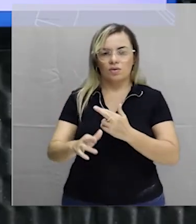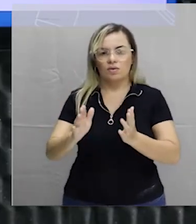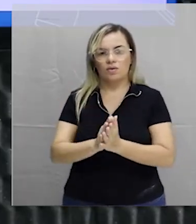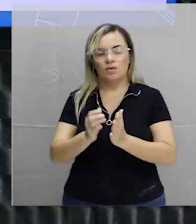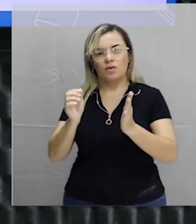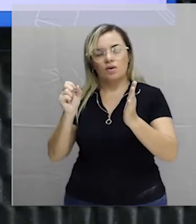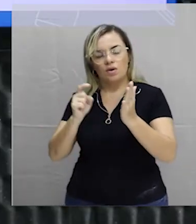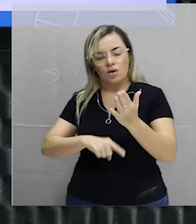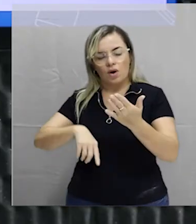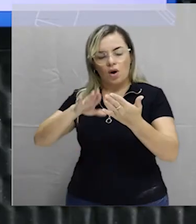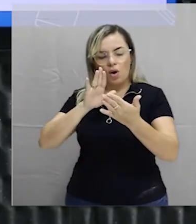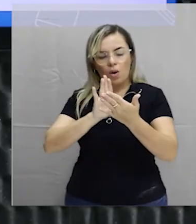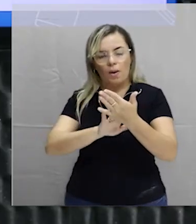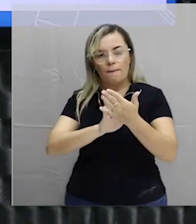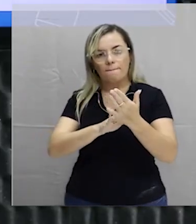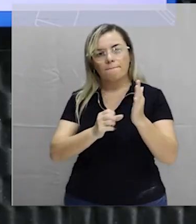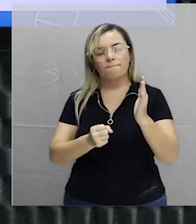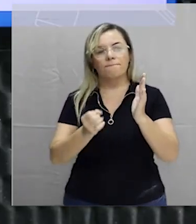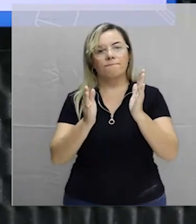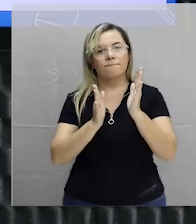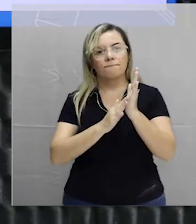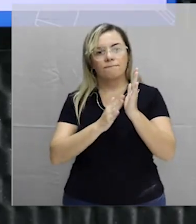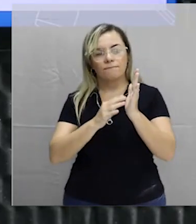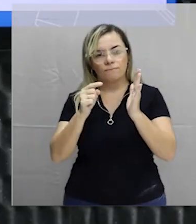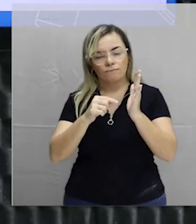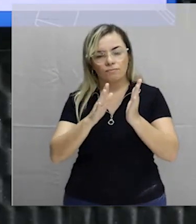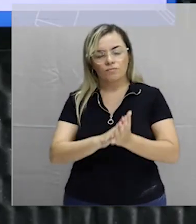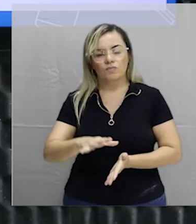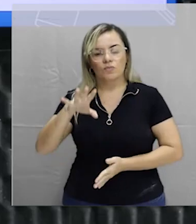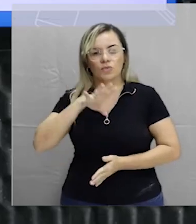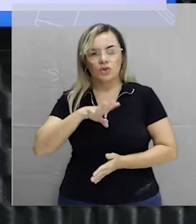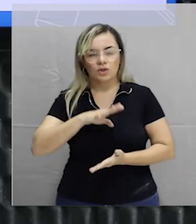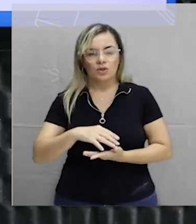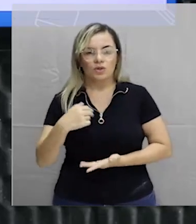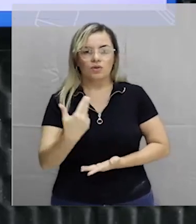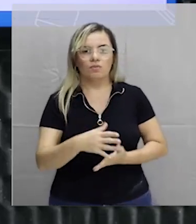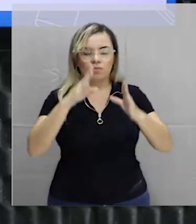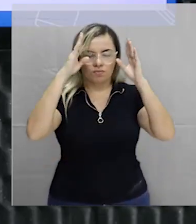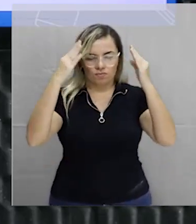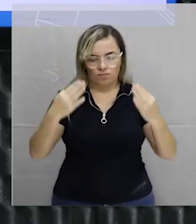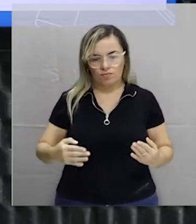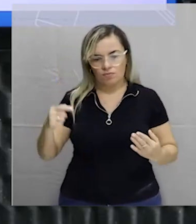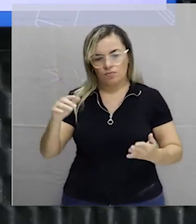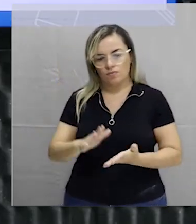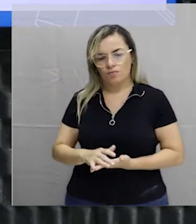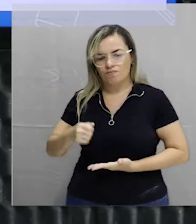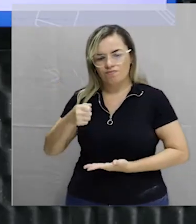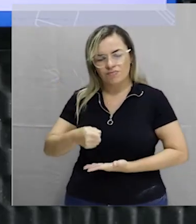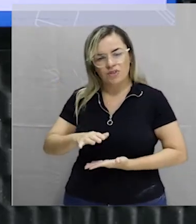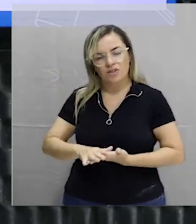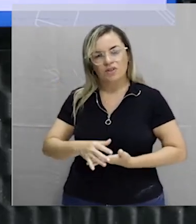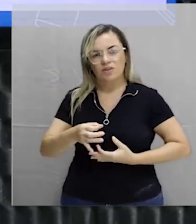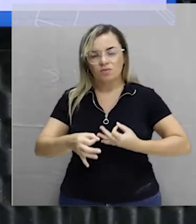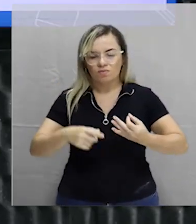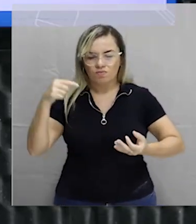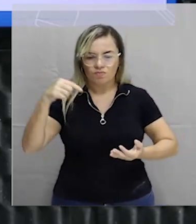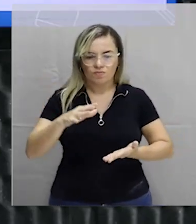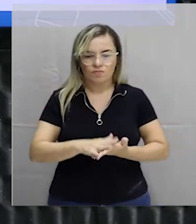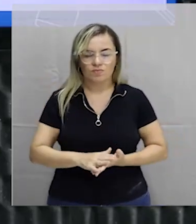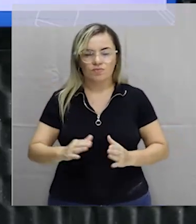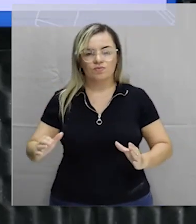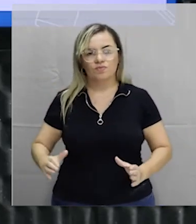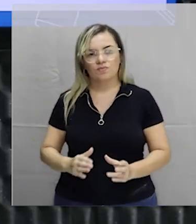Colonial Português, porque se nós analisarmos, a principal exigência dos